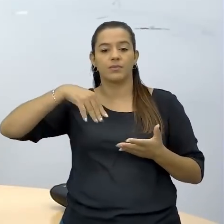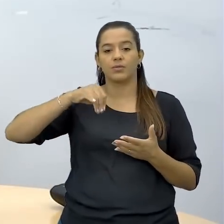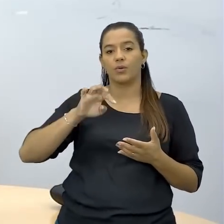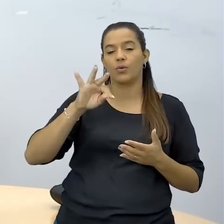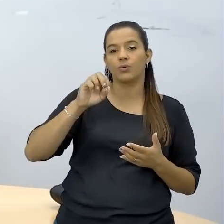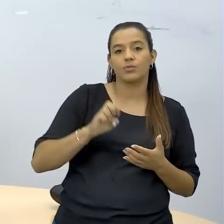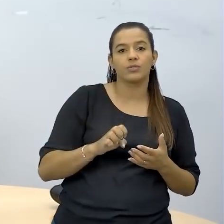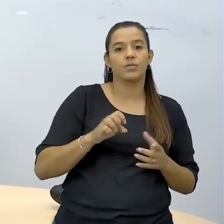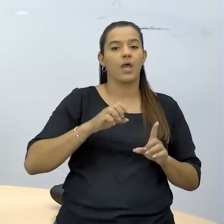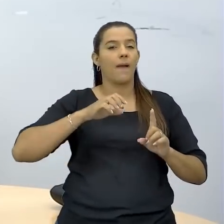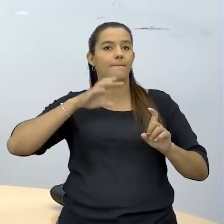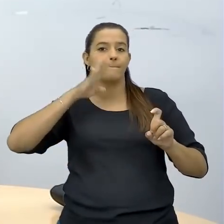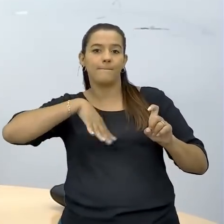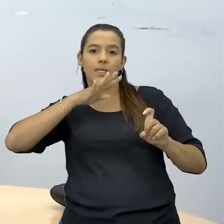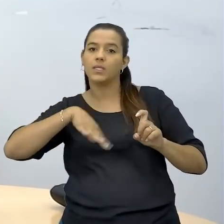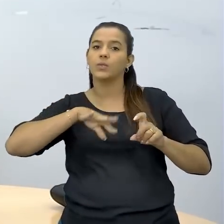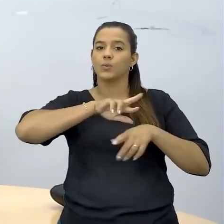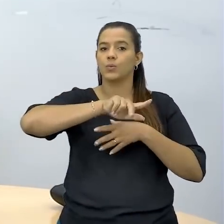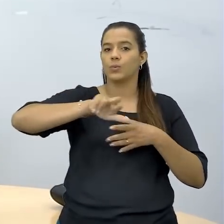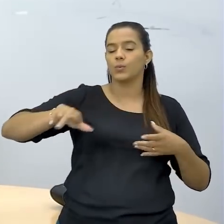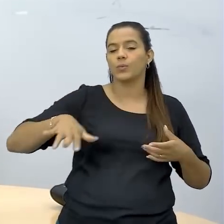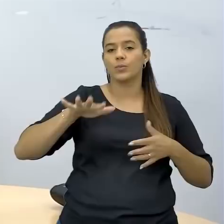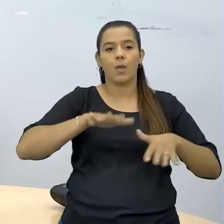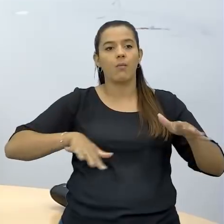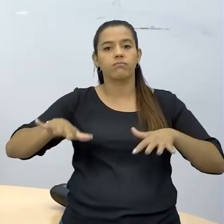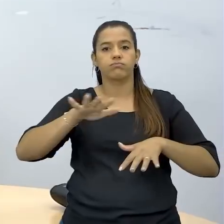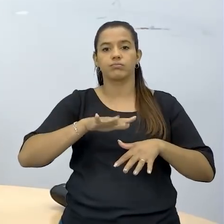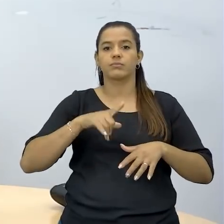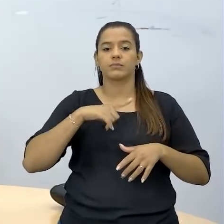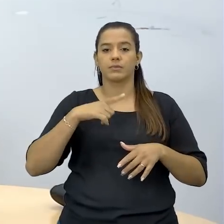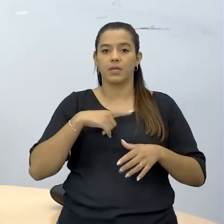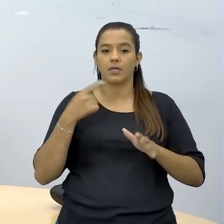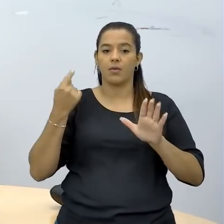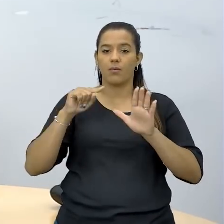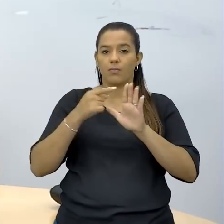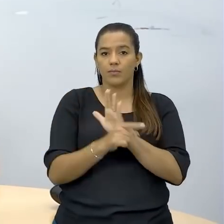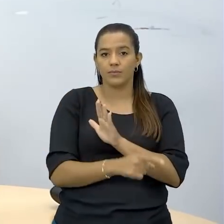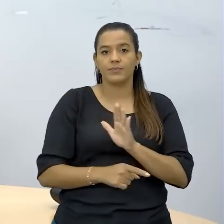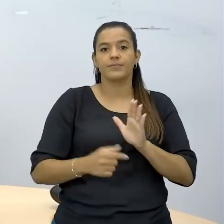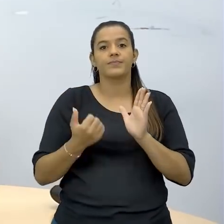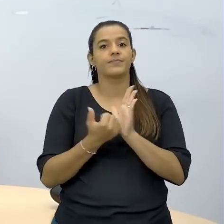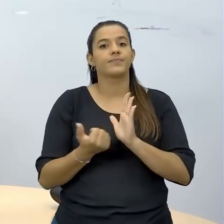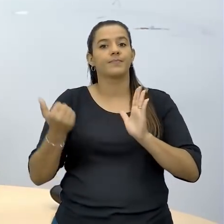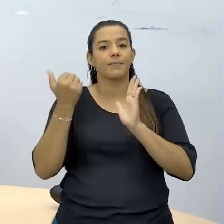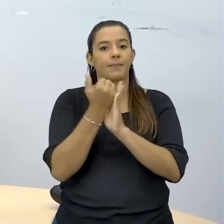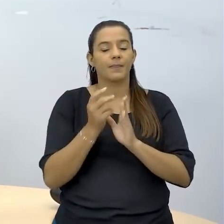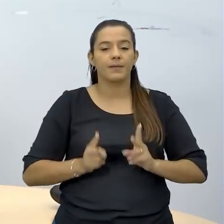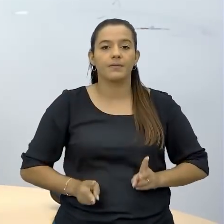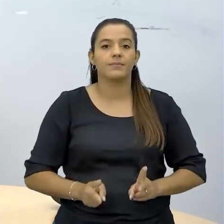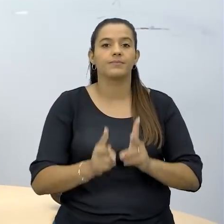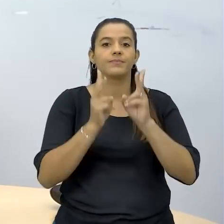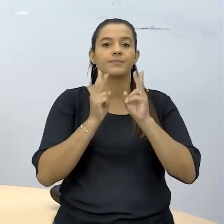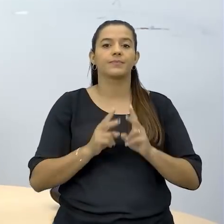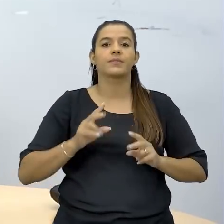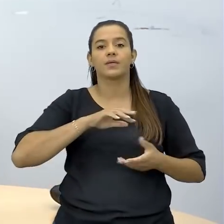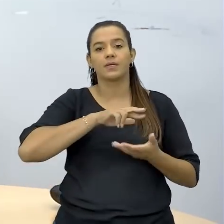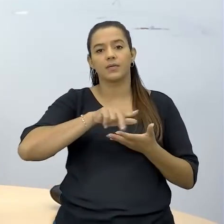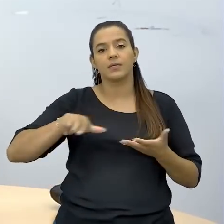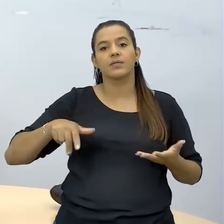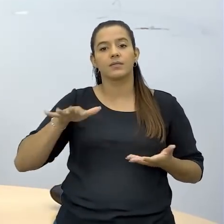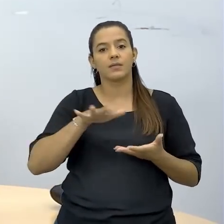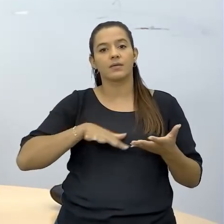diferentes regiões. Enfim, esse é um aprofundamento em que a gente vai estar sempre integrando aí a área